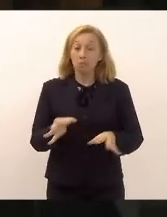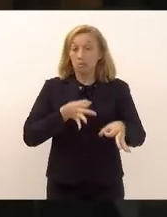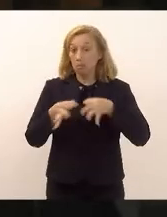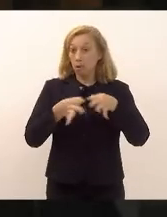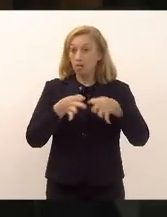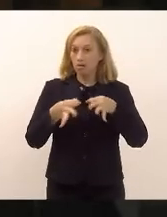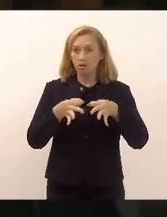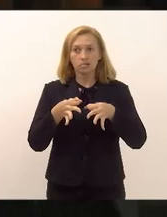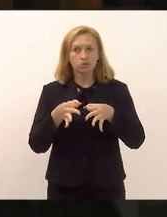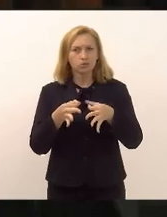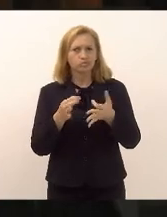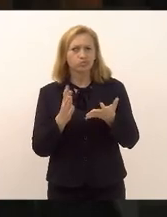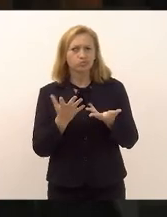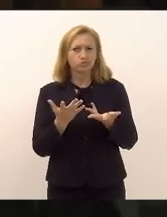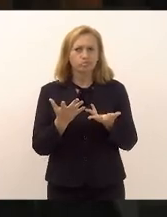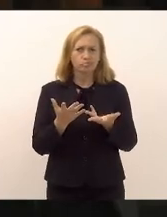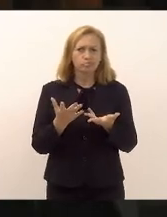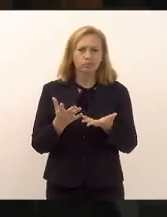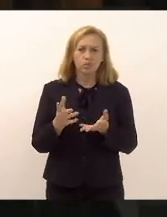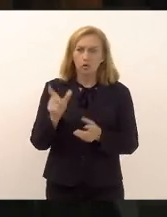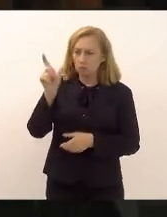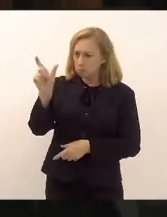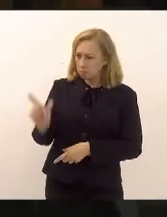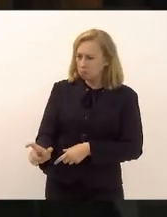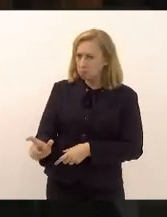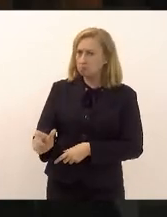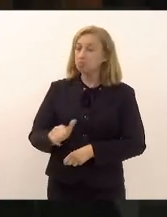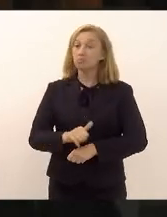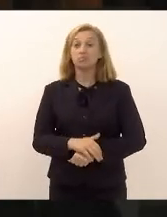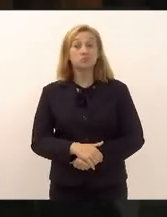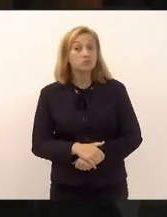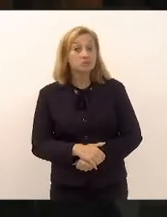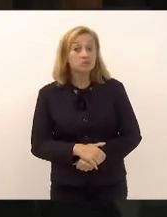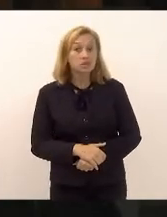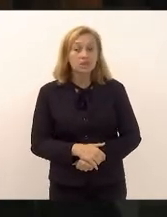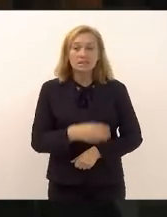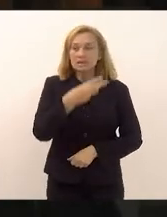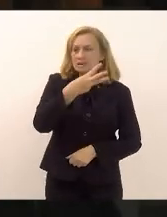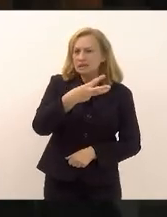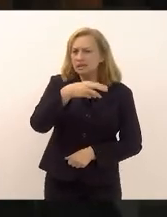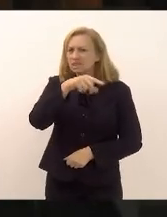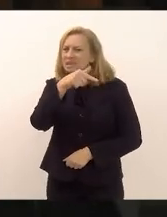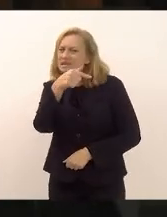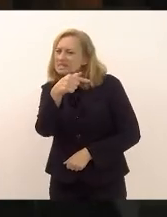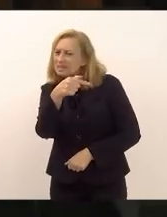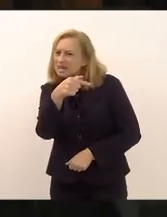por algum obsessor, né, de 37